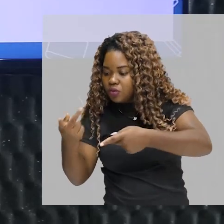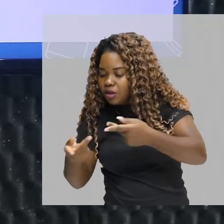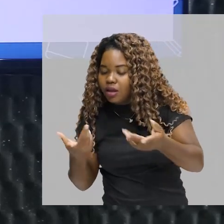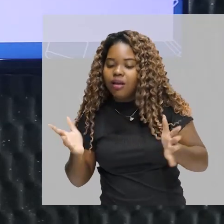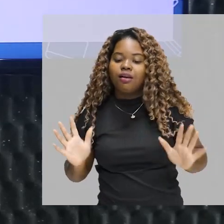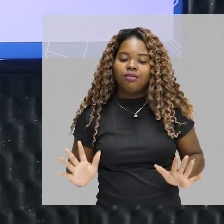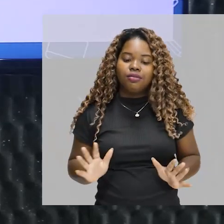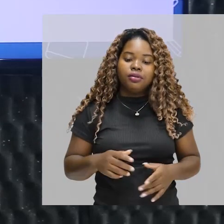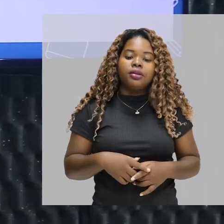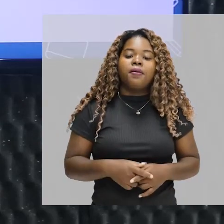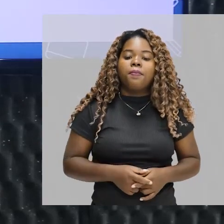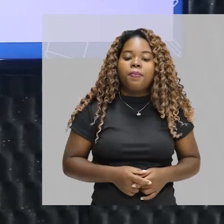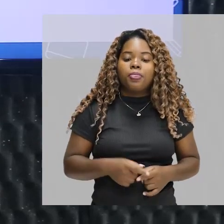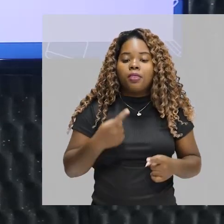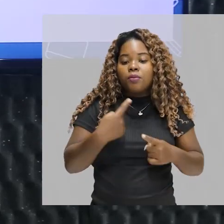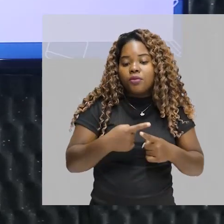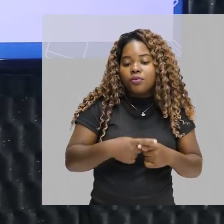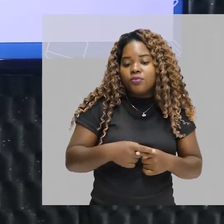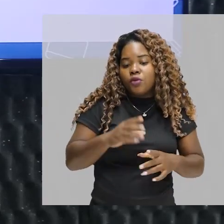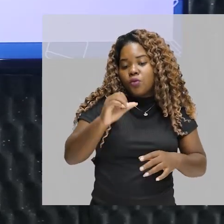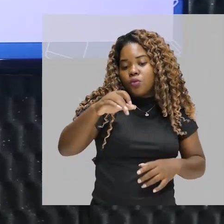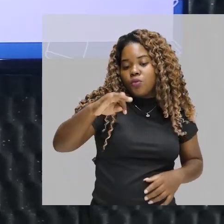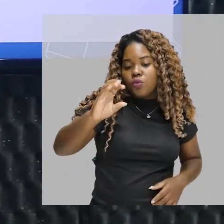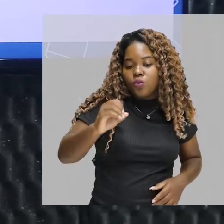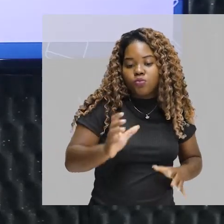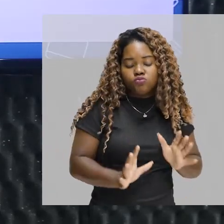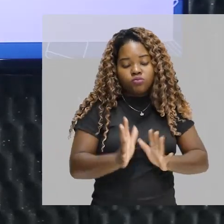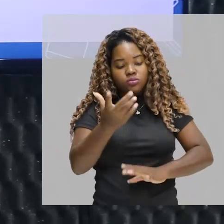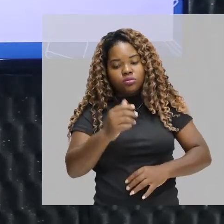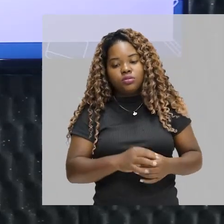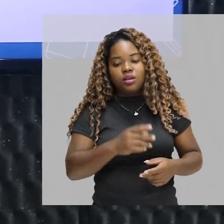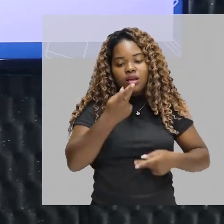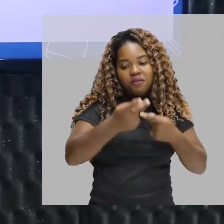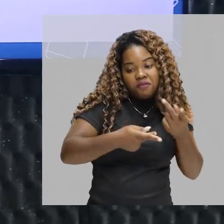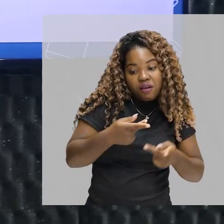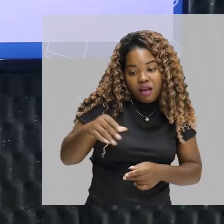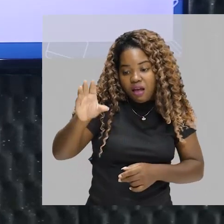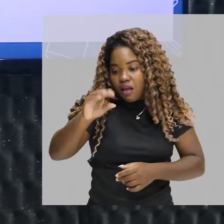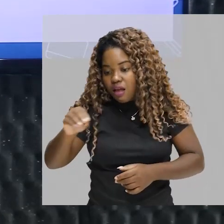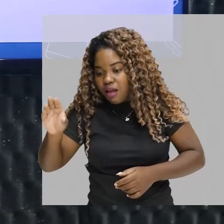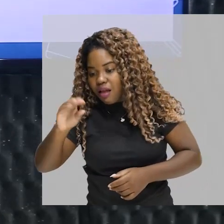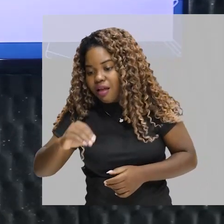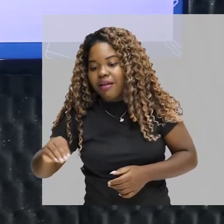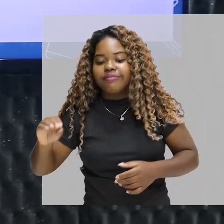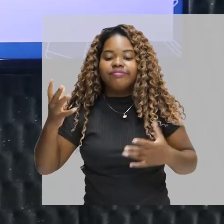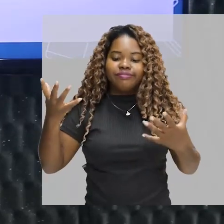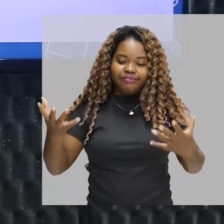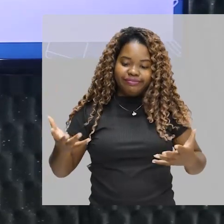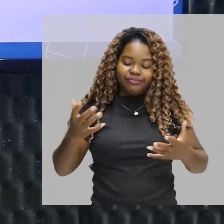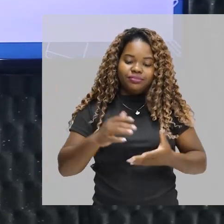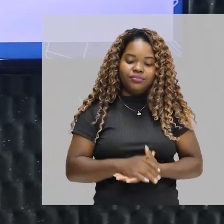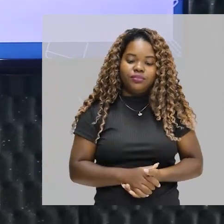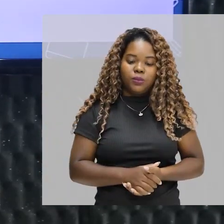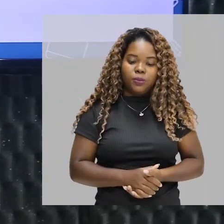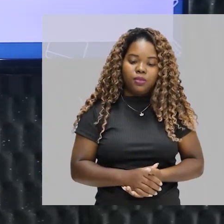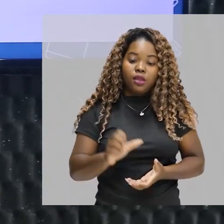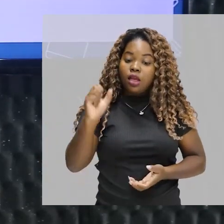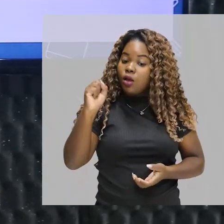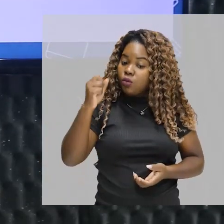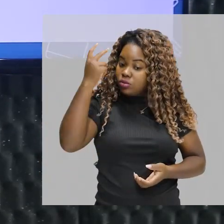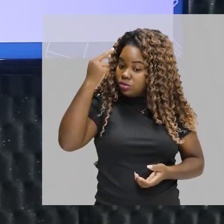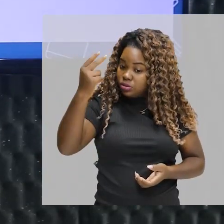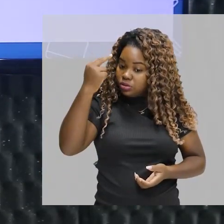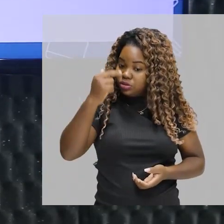Porque o conto, inicialmente, né, na sua origem, era contado, era narrado por alguém. 8 histórias